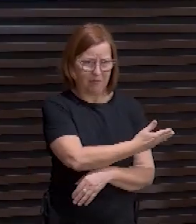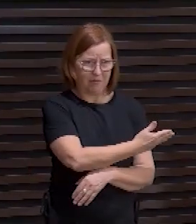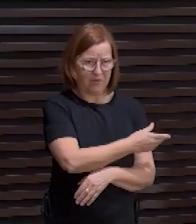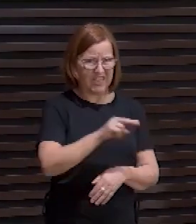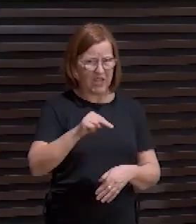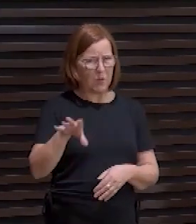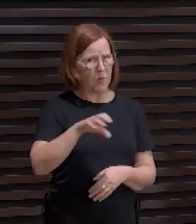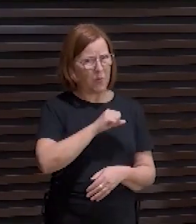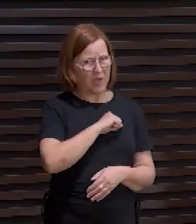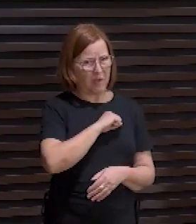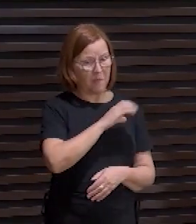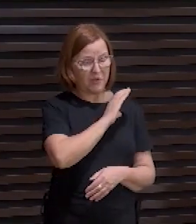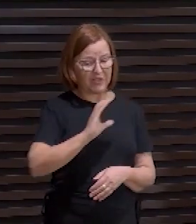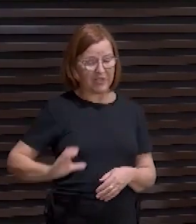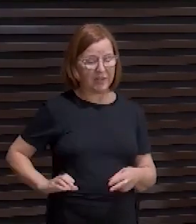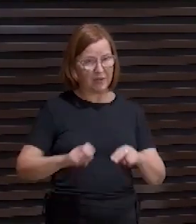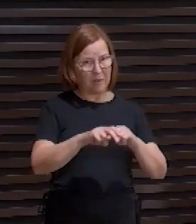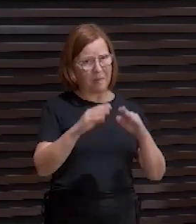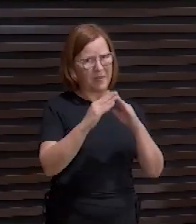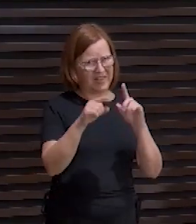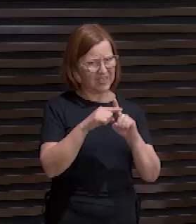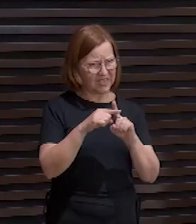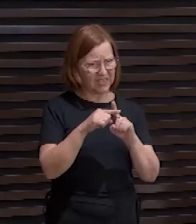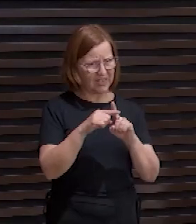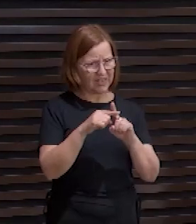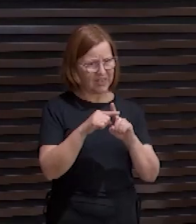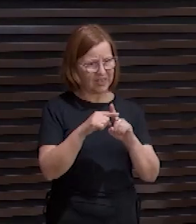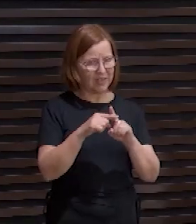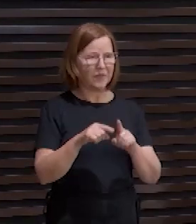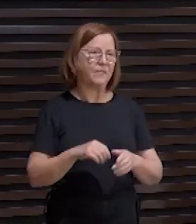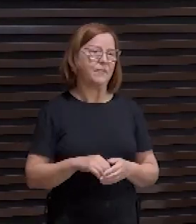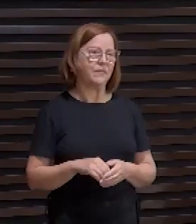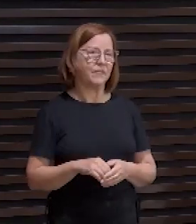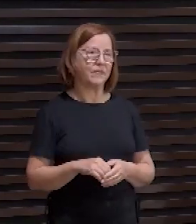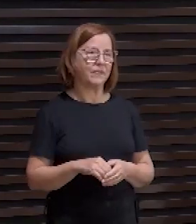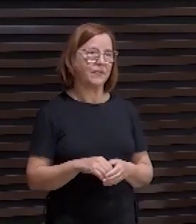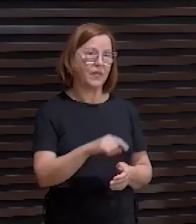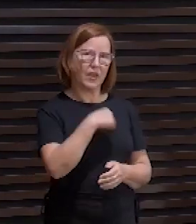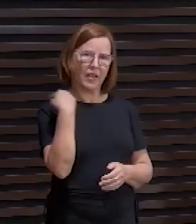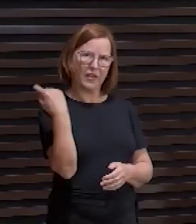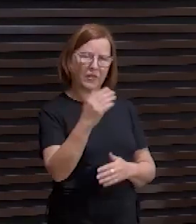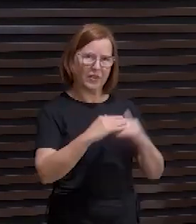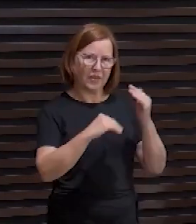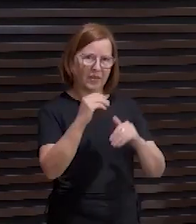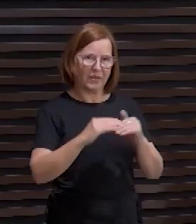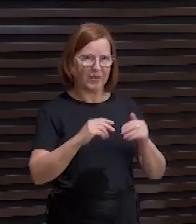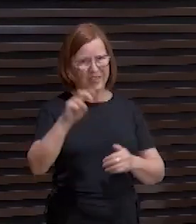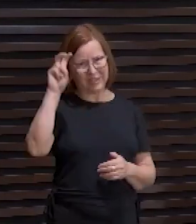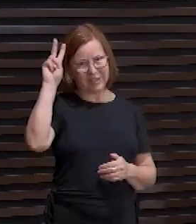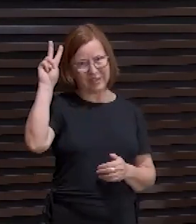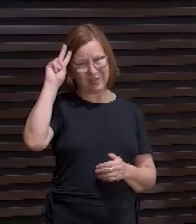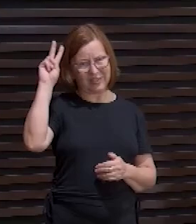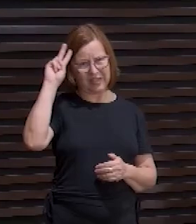Você tem amado como Cristo amou a igreja? As nossas ações de segunda-feira refletem aquilo que